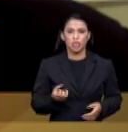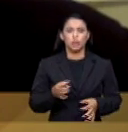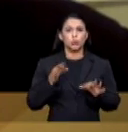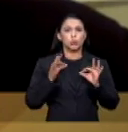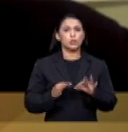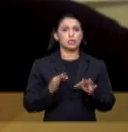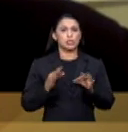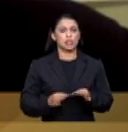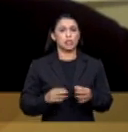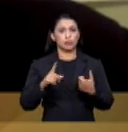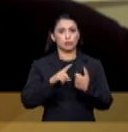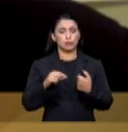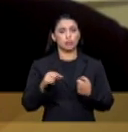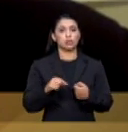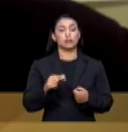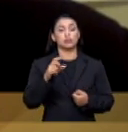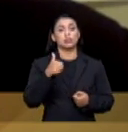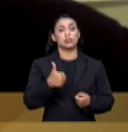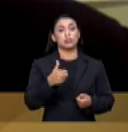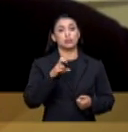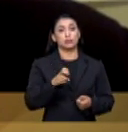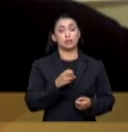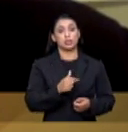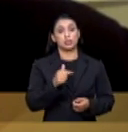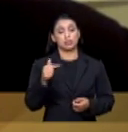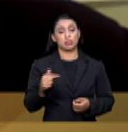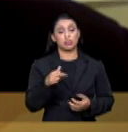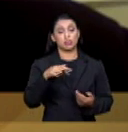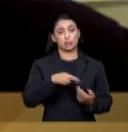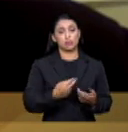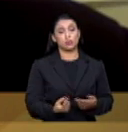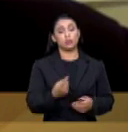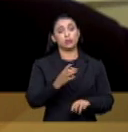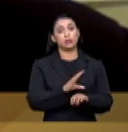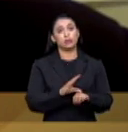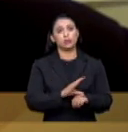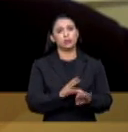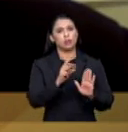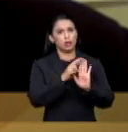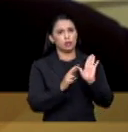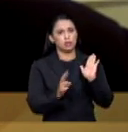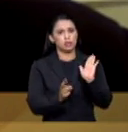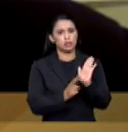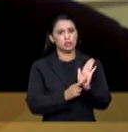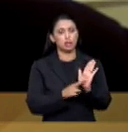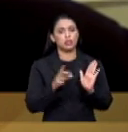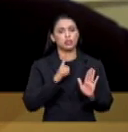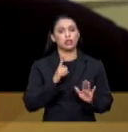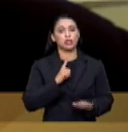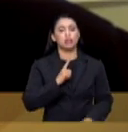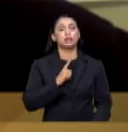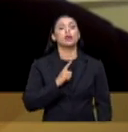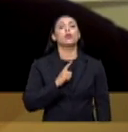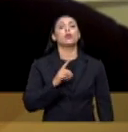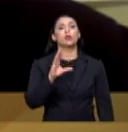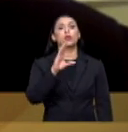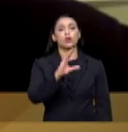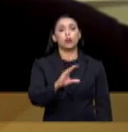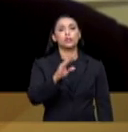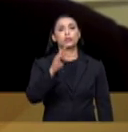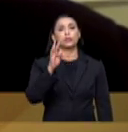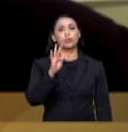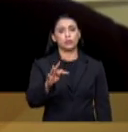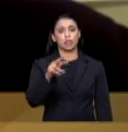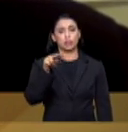do artigo 157, inciso 1 da Constituição, em conjunto com as regras previstas no Código Tributário Nacional,